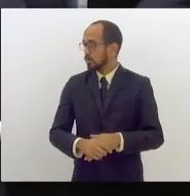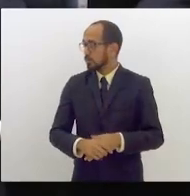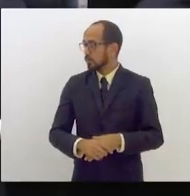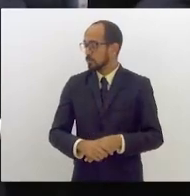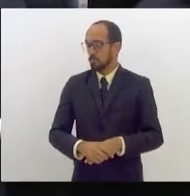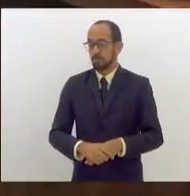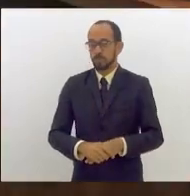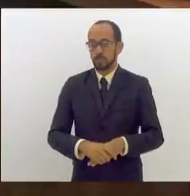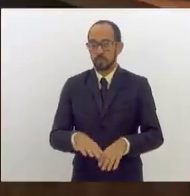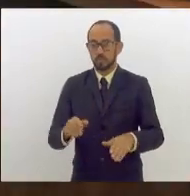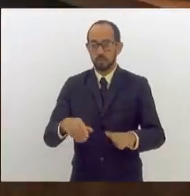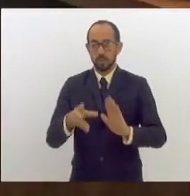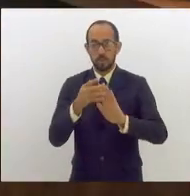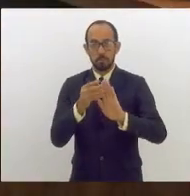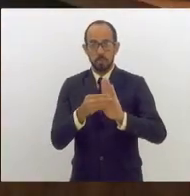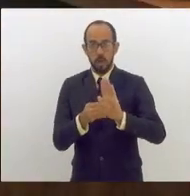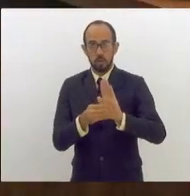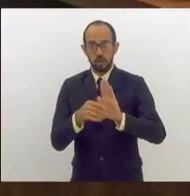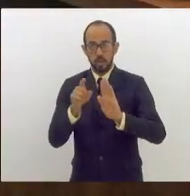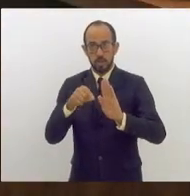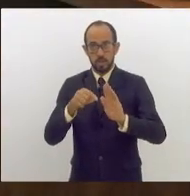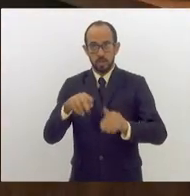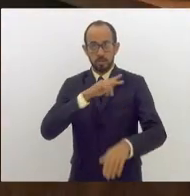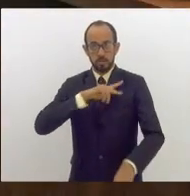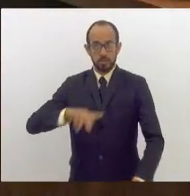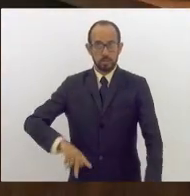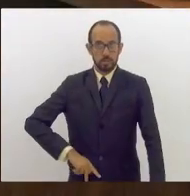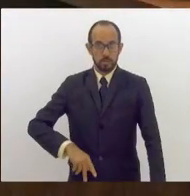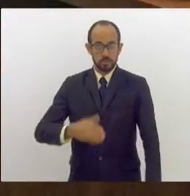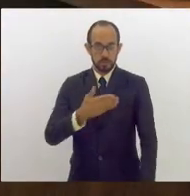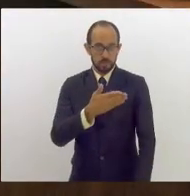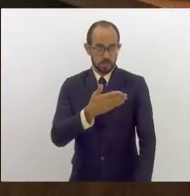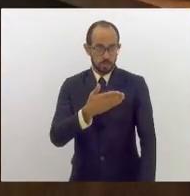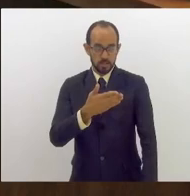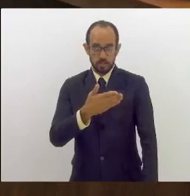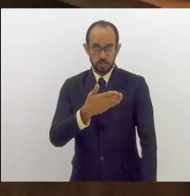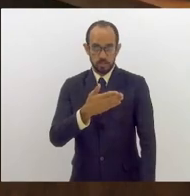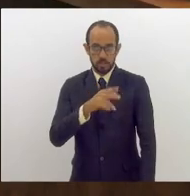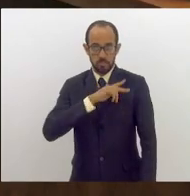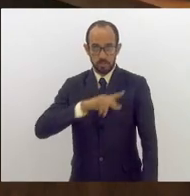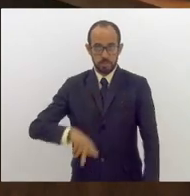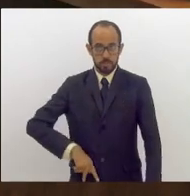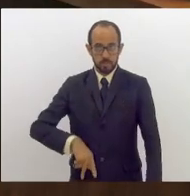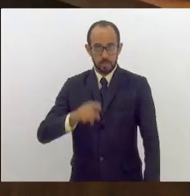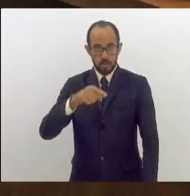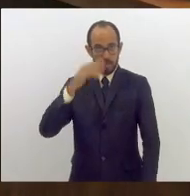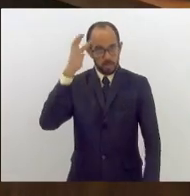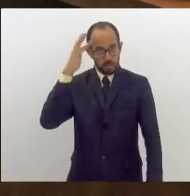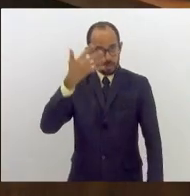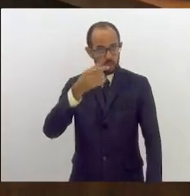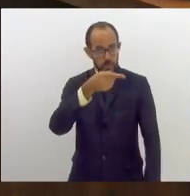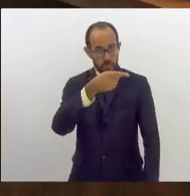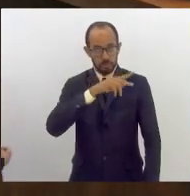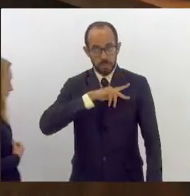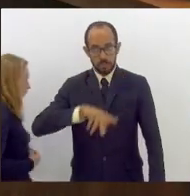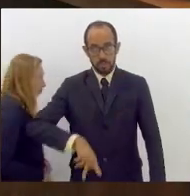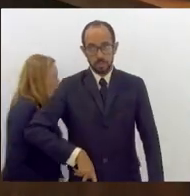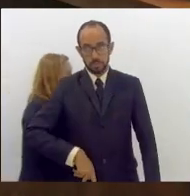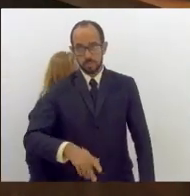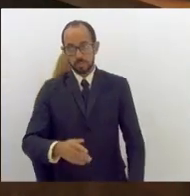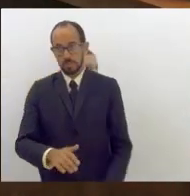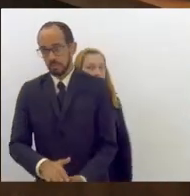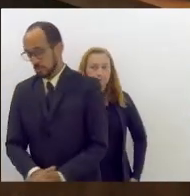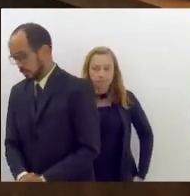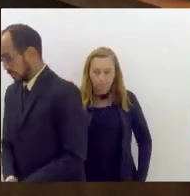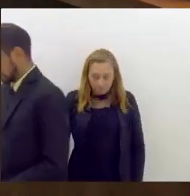sobre pauta quem decide a presidência a pauta decidida pela falta decidida